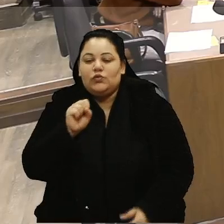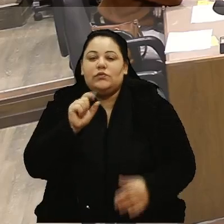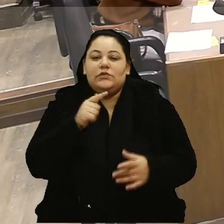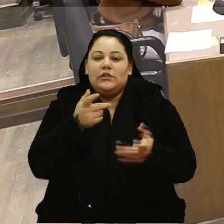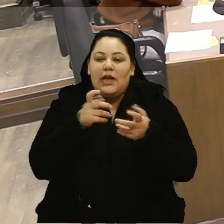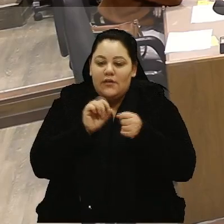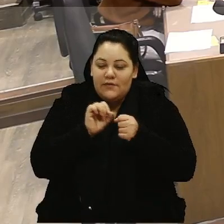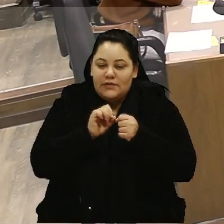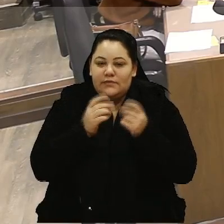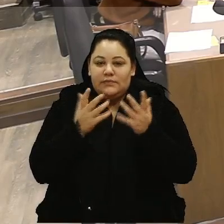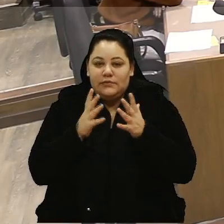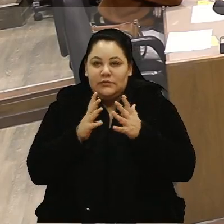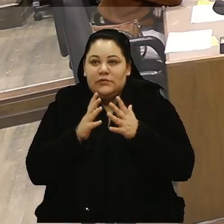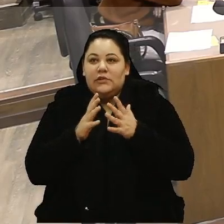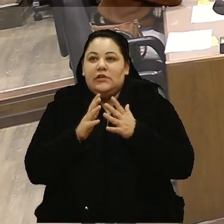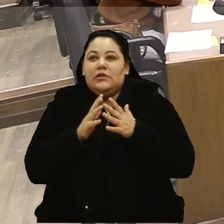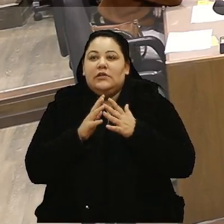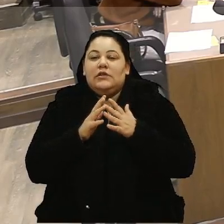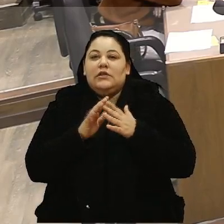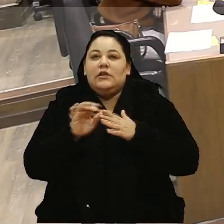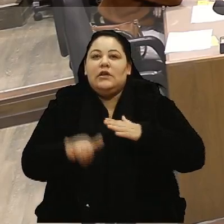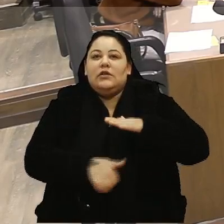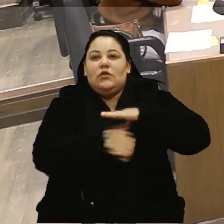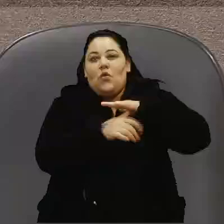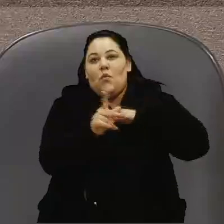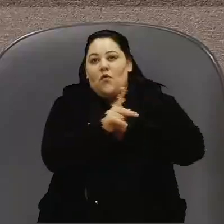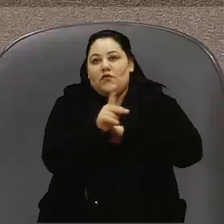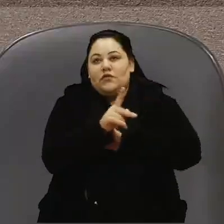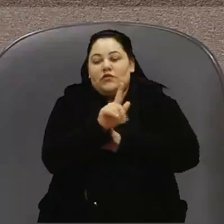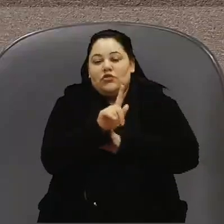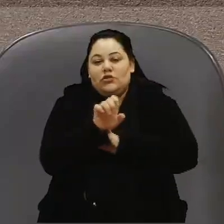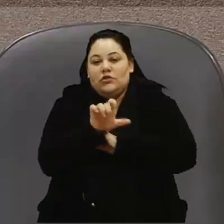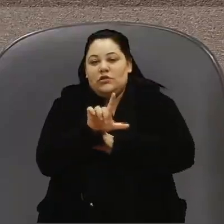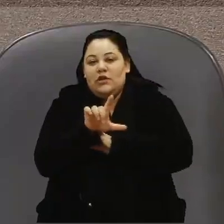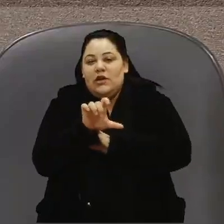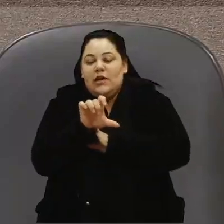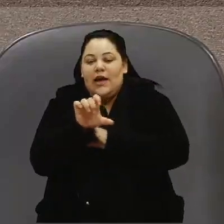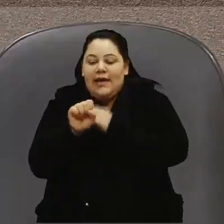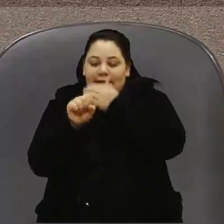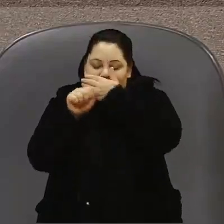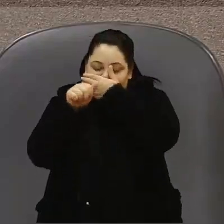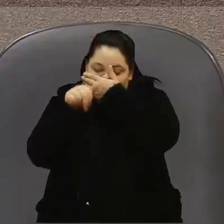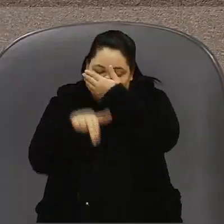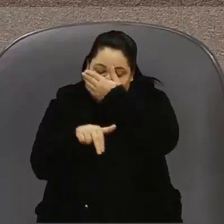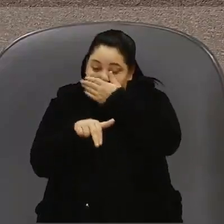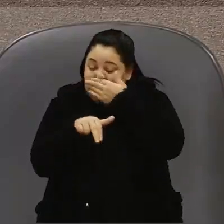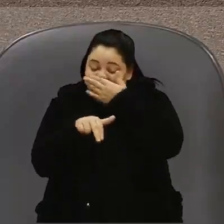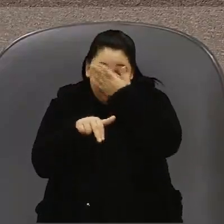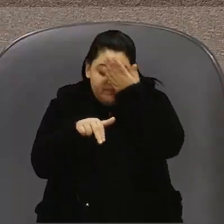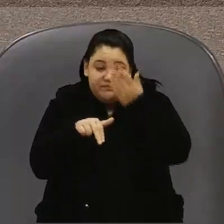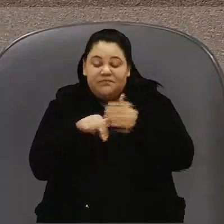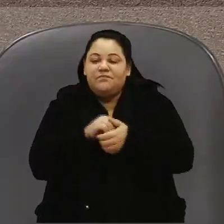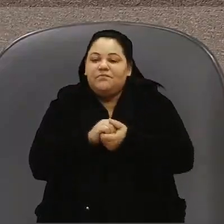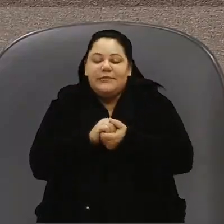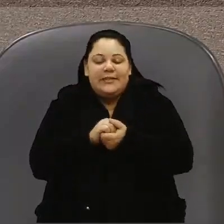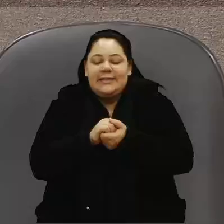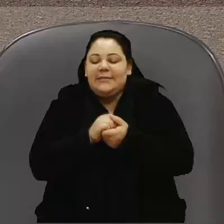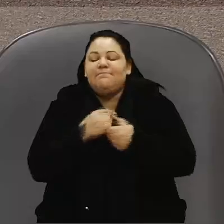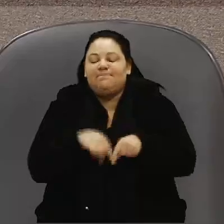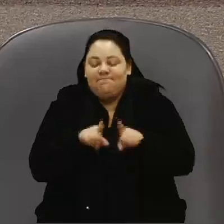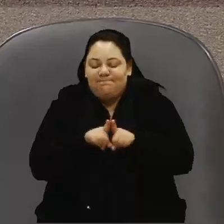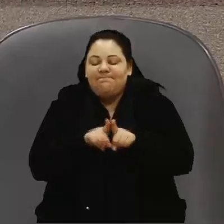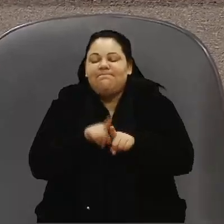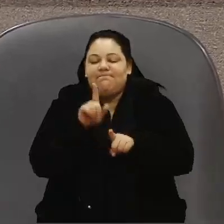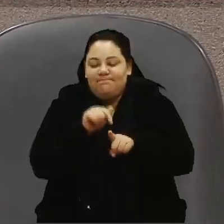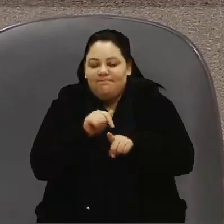do reitor da Universidade de Caxias do Sul, professor Gelson Reck, e também a todo o grupo de pesquisadores. Hoje, inclusive, está na imprensa, ontem tive a oportunidade